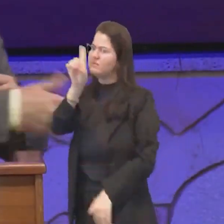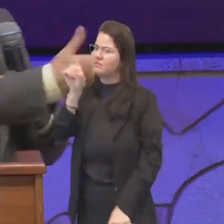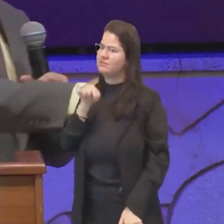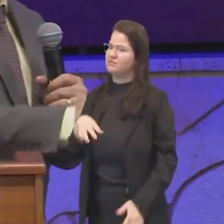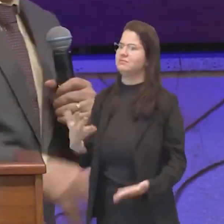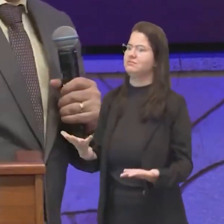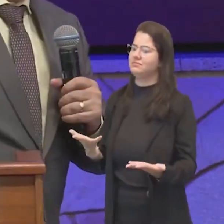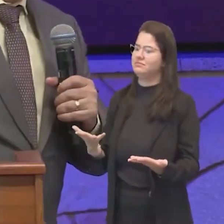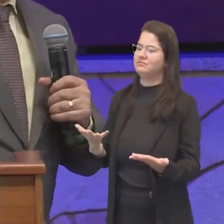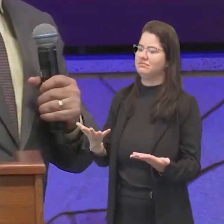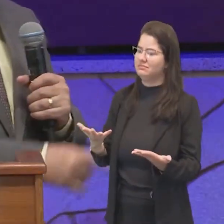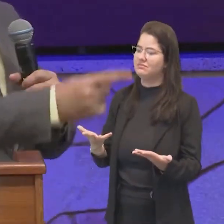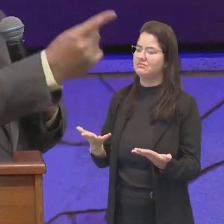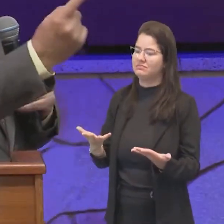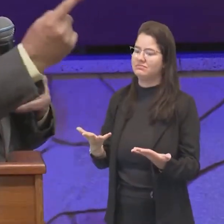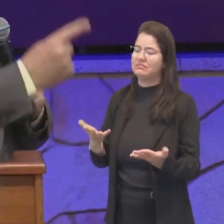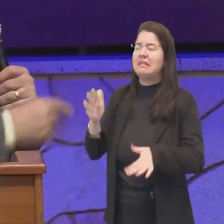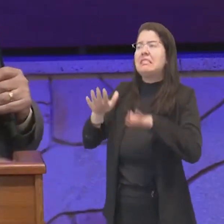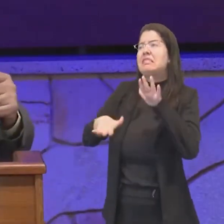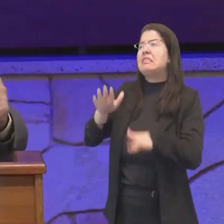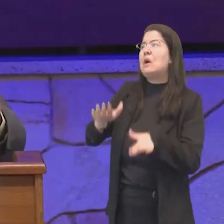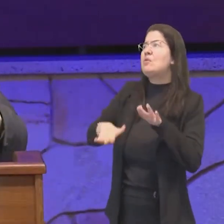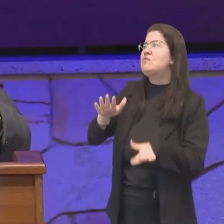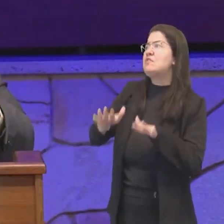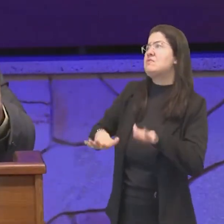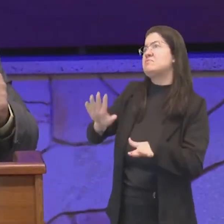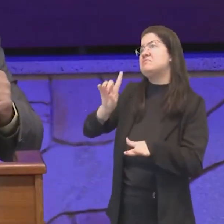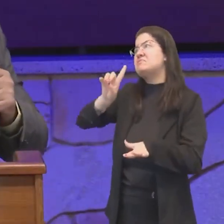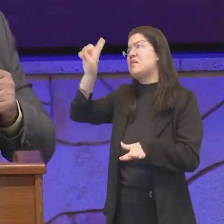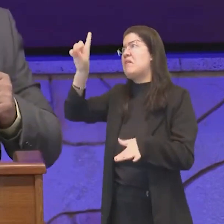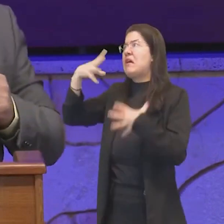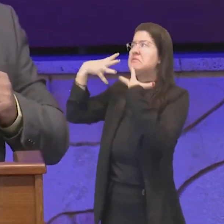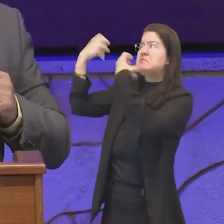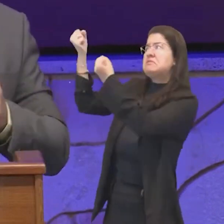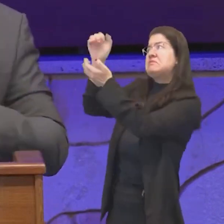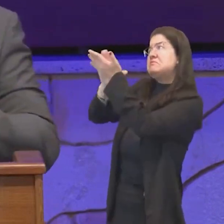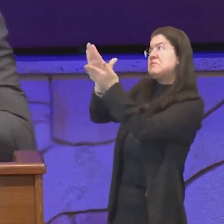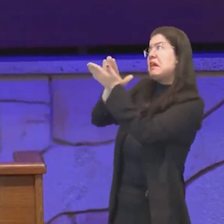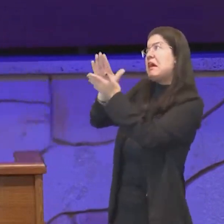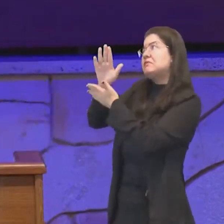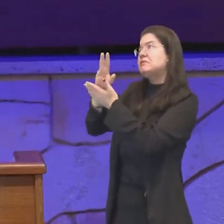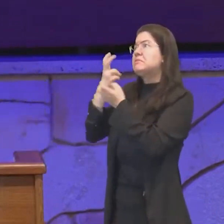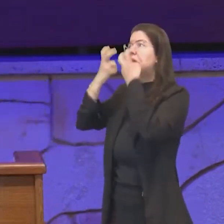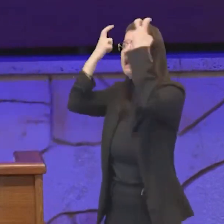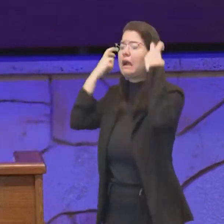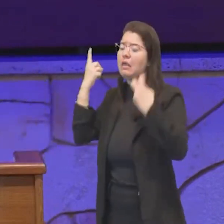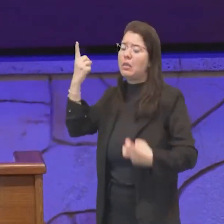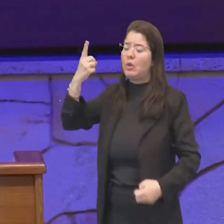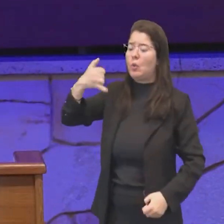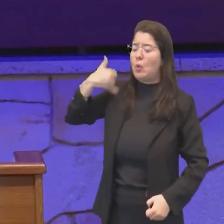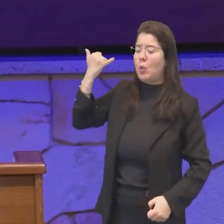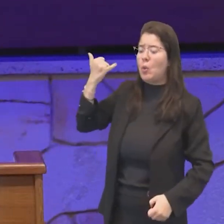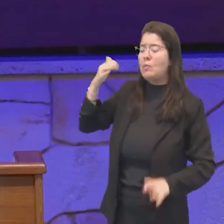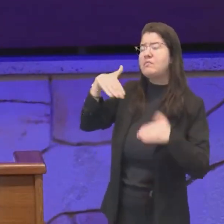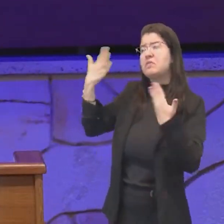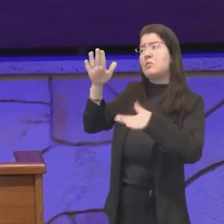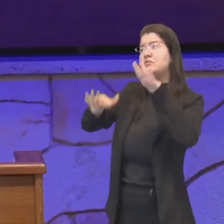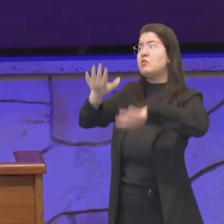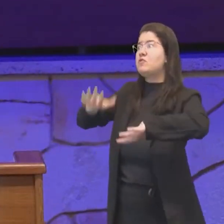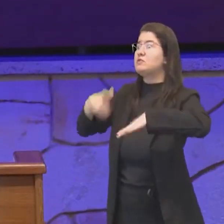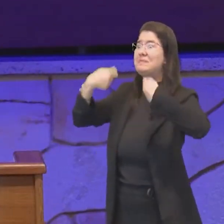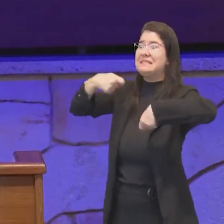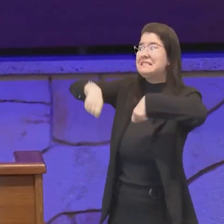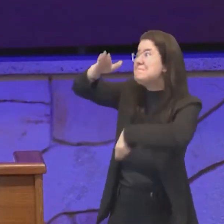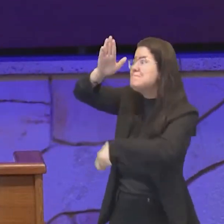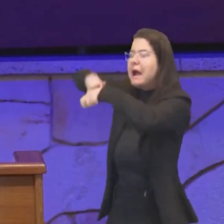Talvez Deus não aceite o meu carneiro de 1 ano, então se Deus não aceitar, eu vou levar e vou aumentar a oferta. Trarei